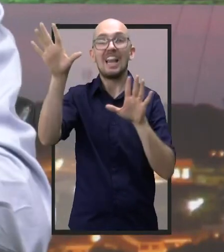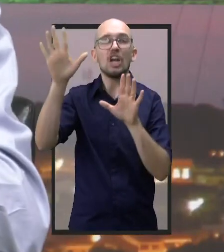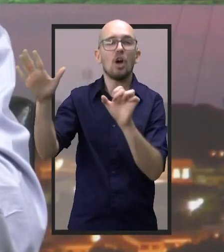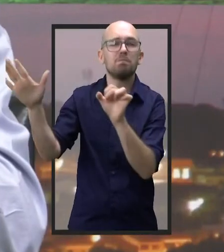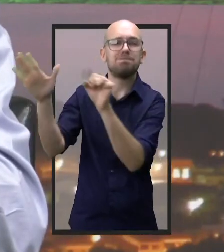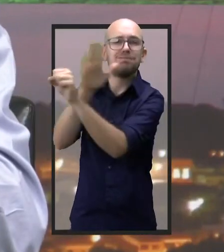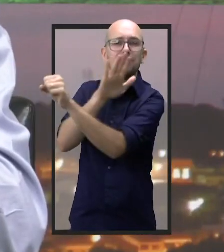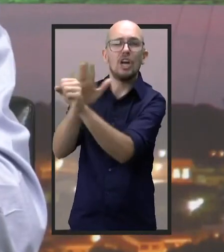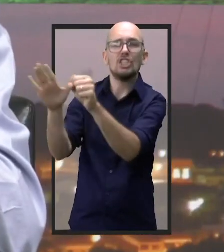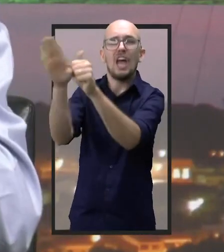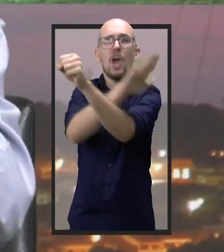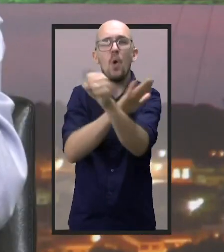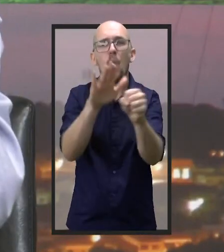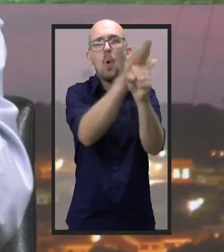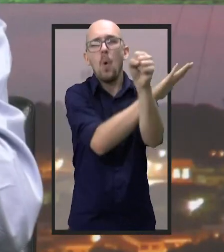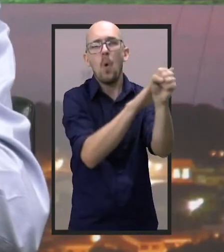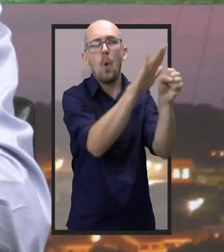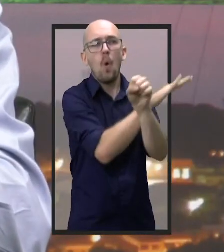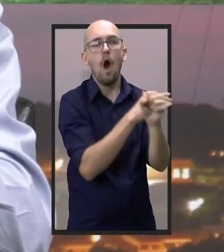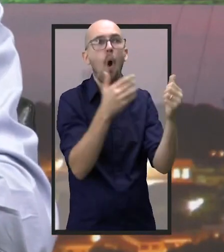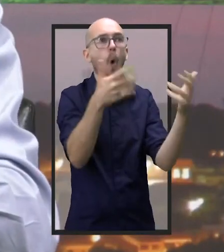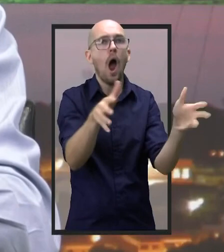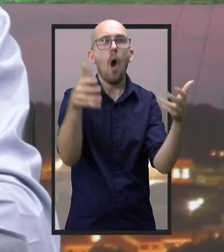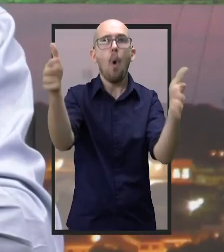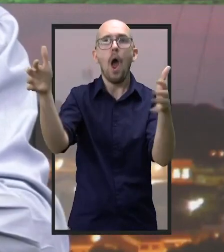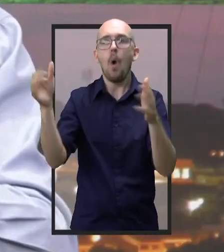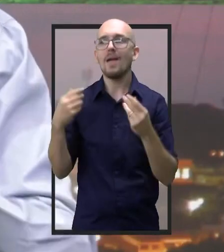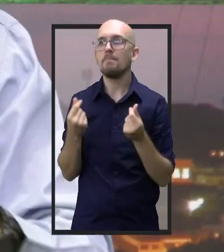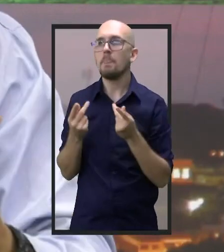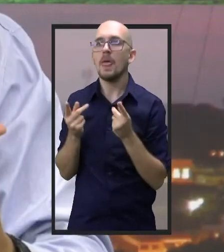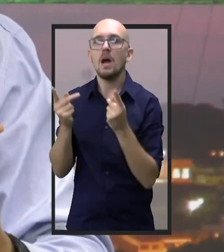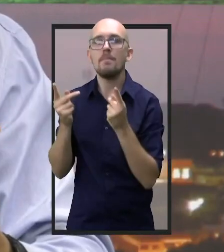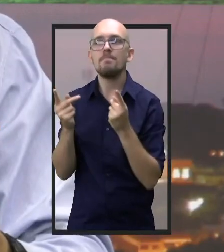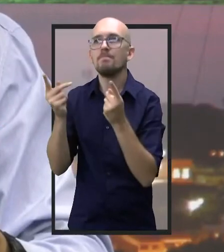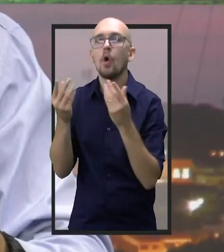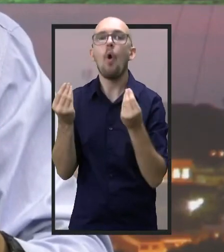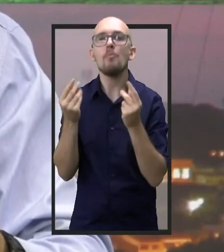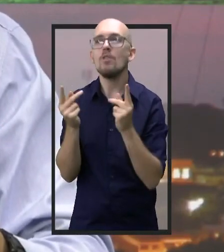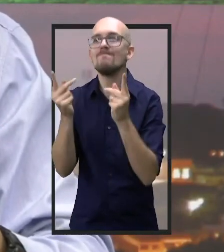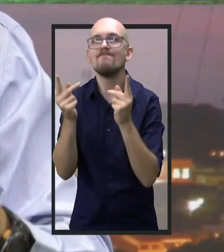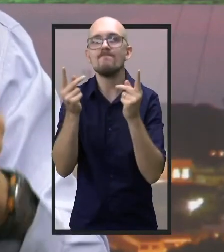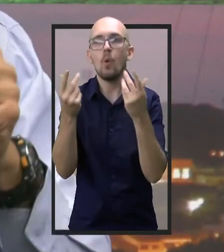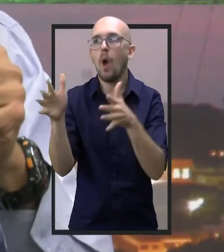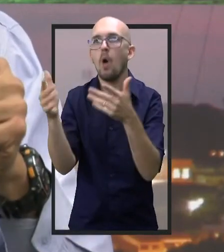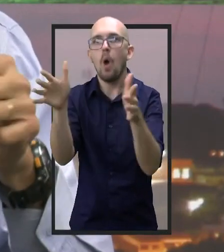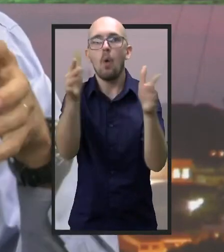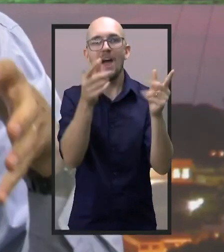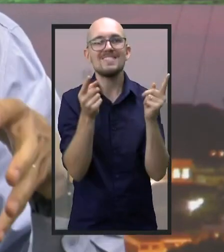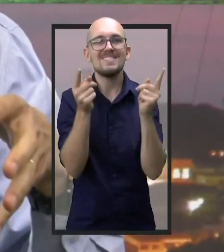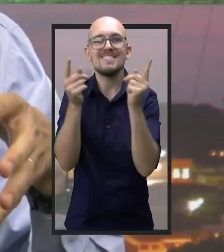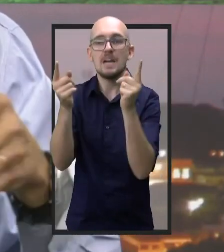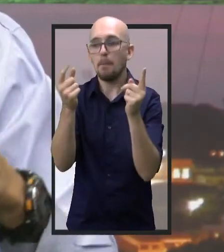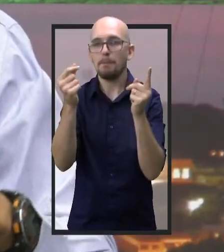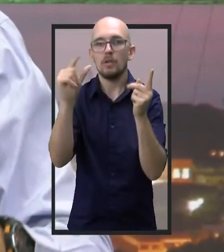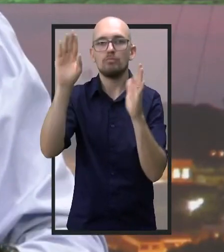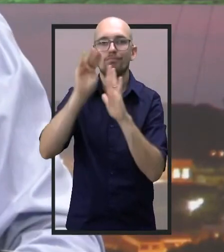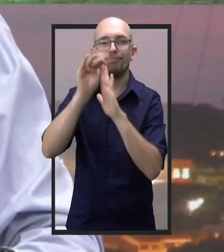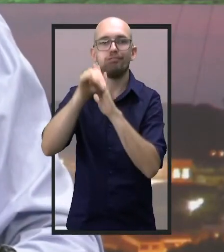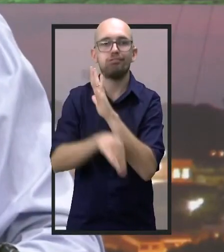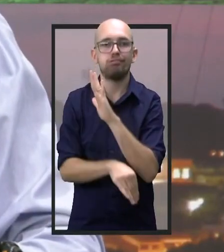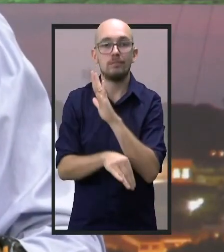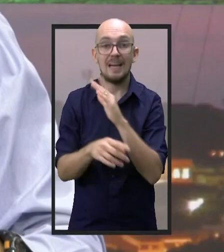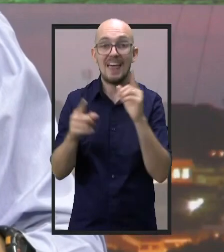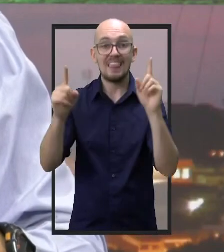nós vamos vender e como vai comportar o preço internacional e nos afetar aqui embaixo? Então, o desafio não está aqui, está